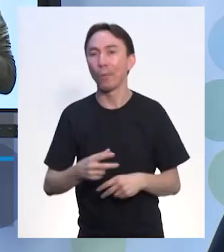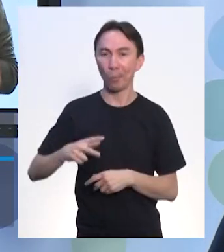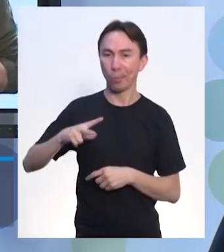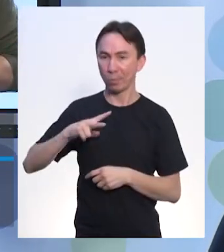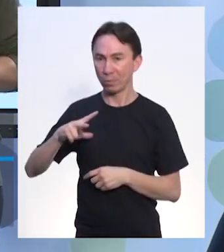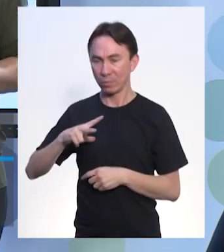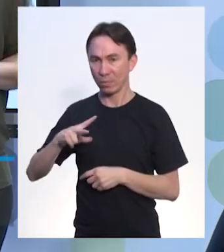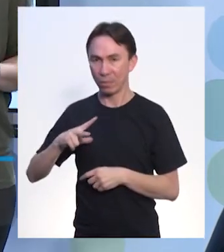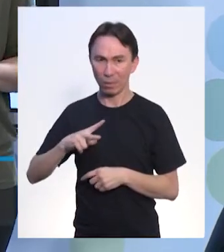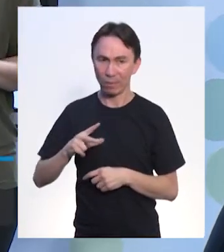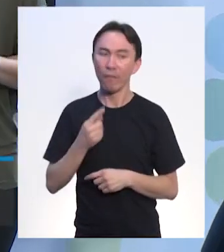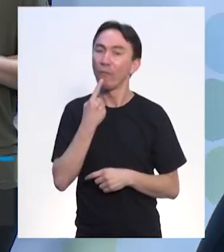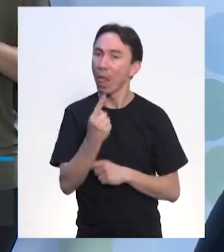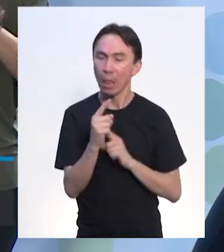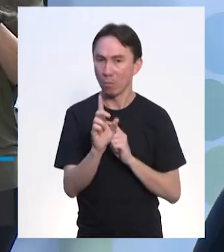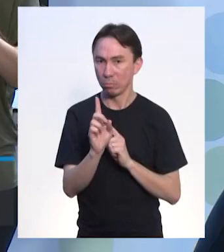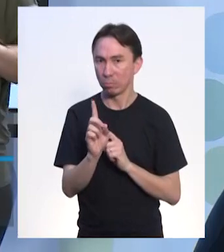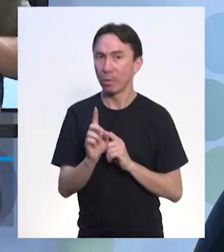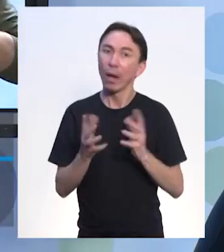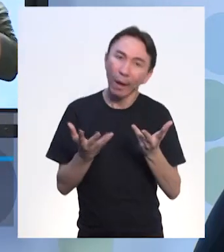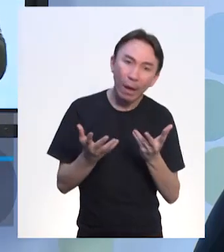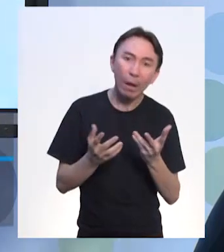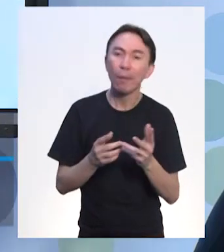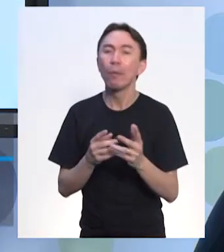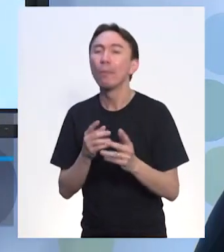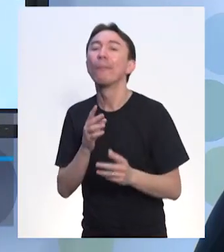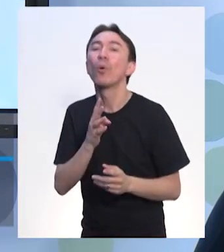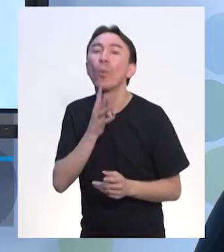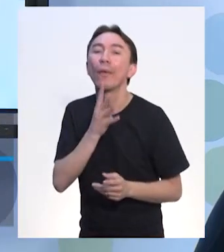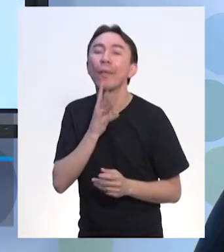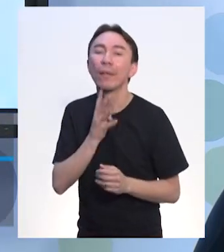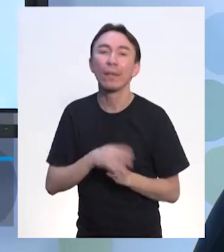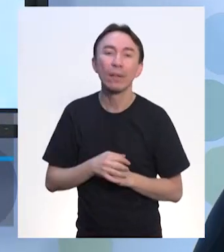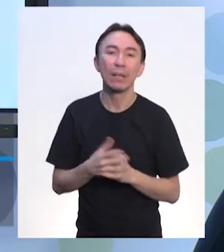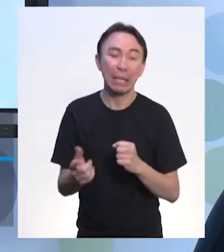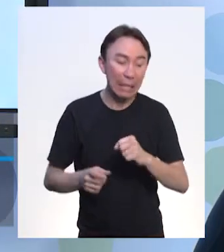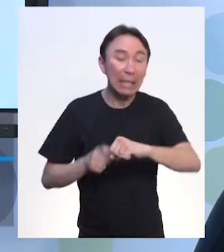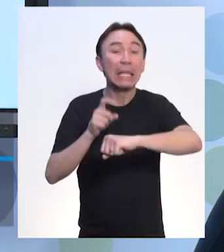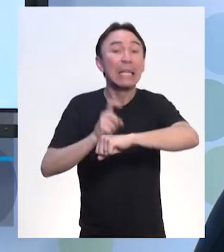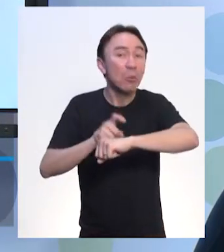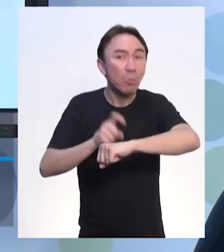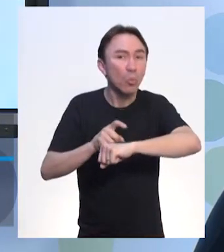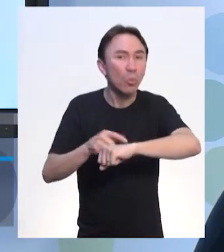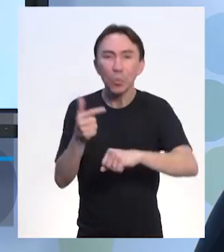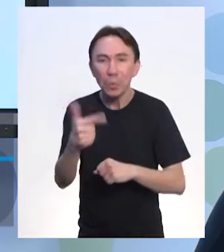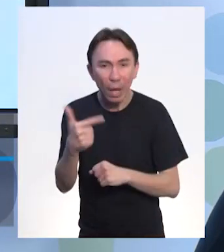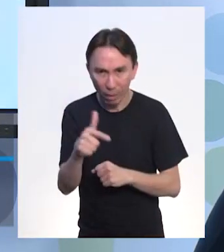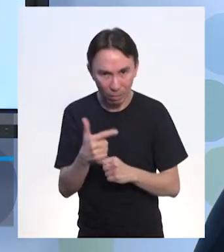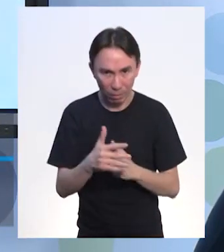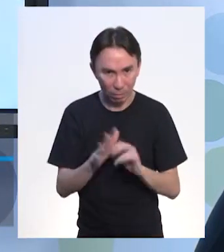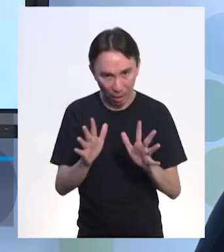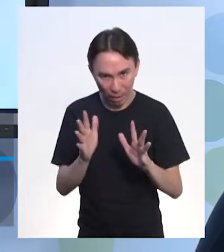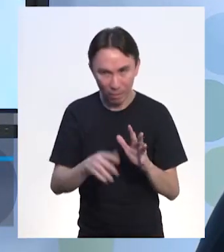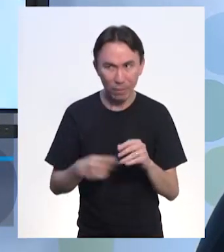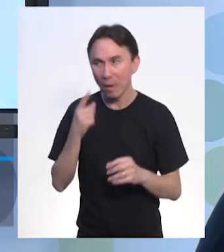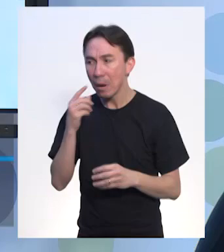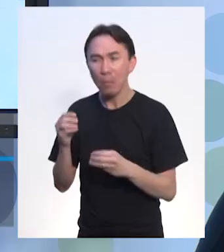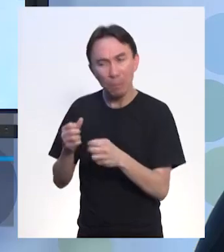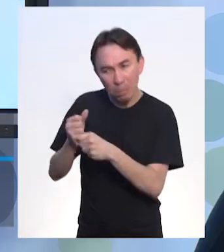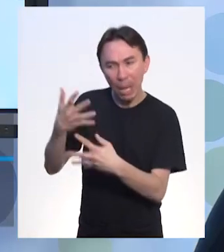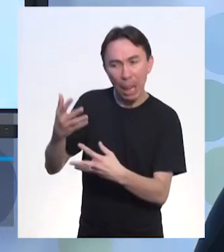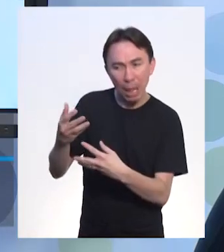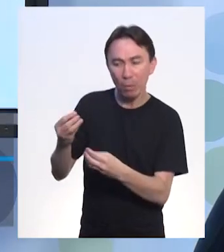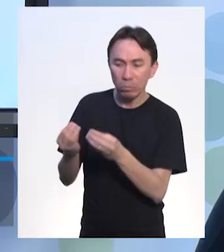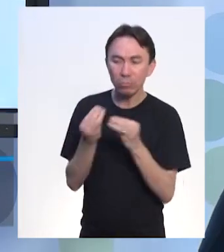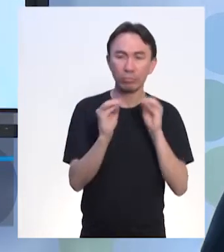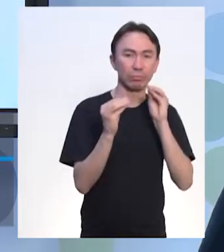Quero conhecer um pouquinho aí. Ju, como não tem tempo para essa interatividade, vai surgindo, você vai falando, a gente vai colocando. Então,